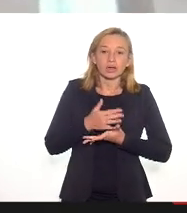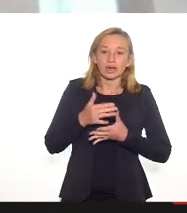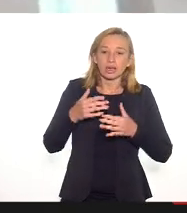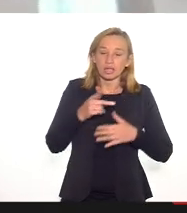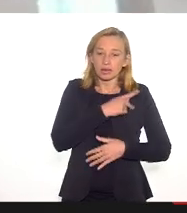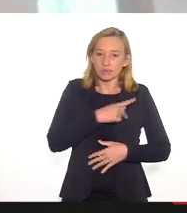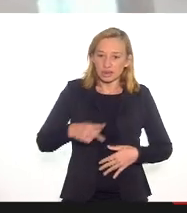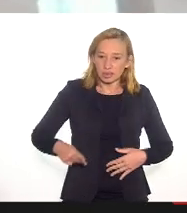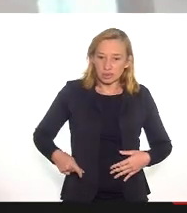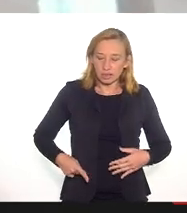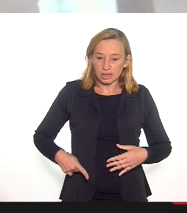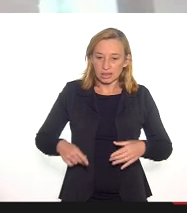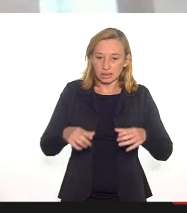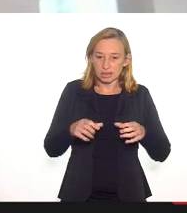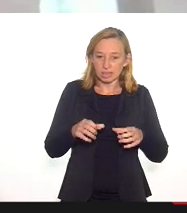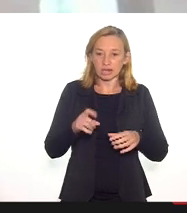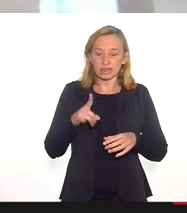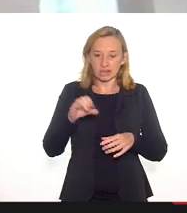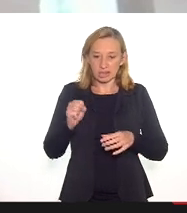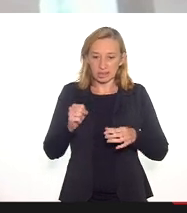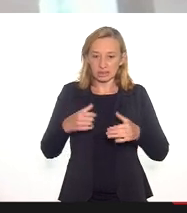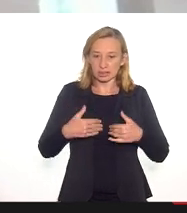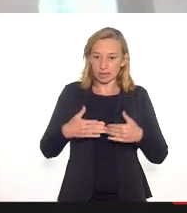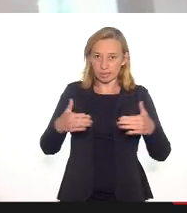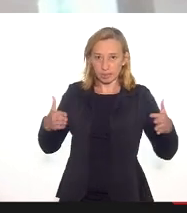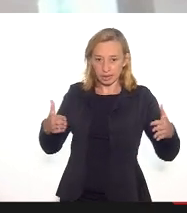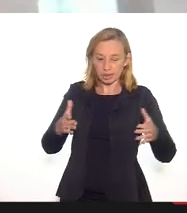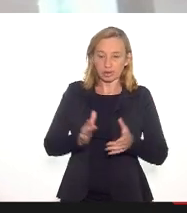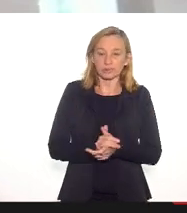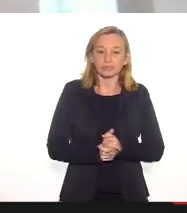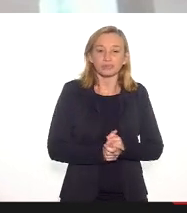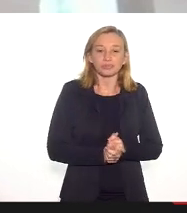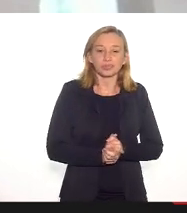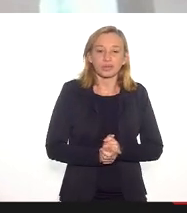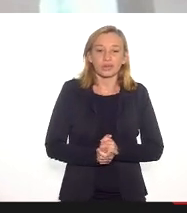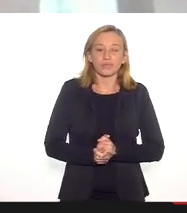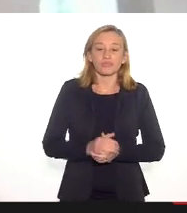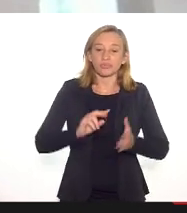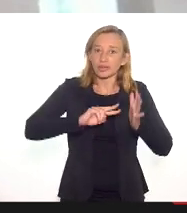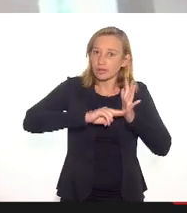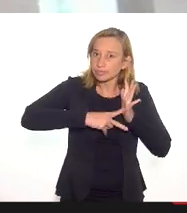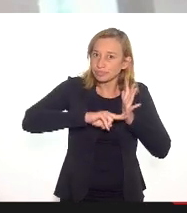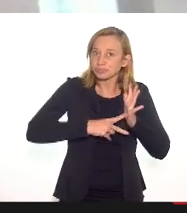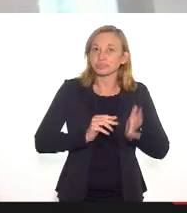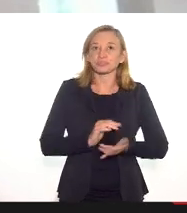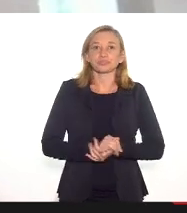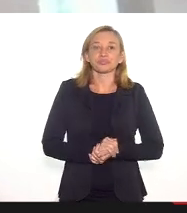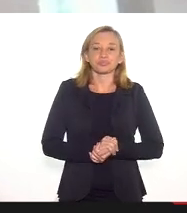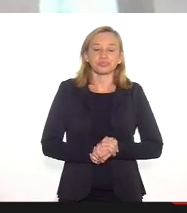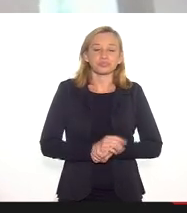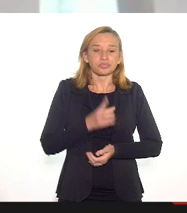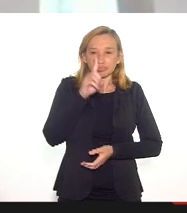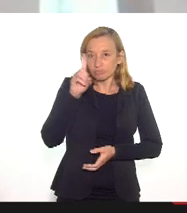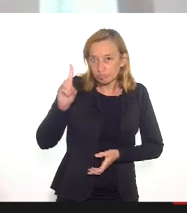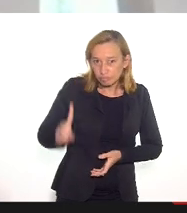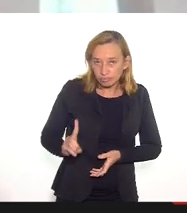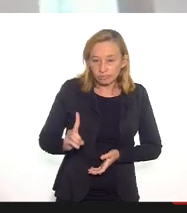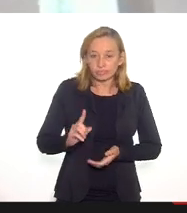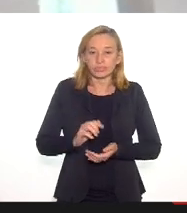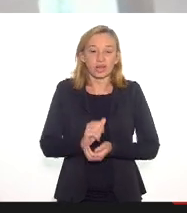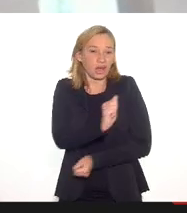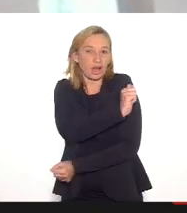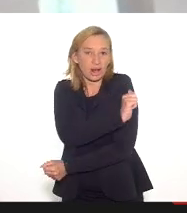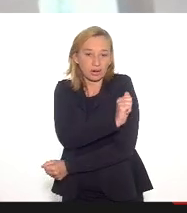estão abertas. Tivemos uma série, recebo constantemente o sindicato, diretores,